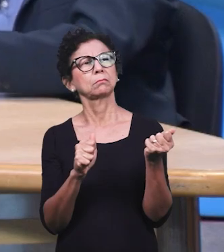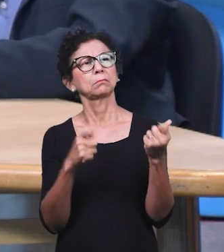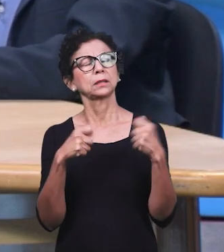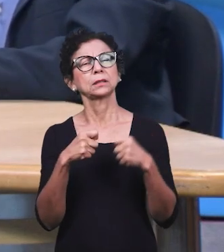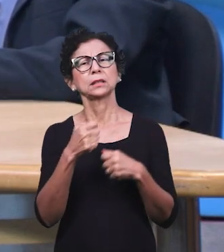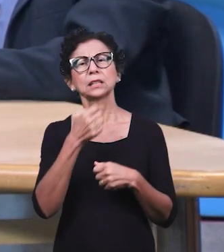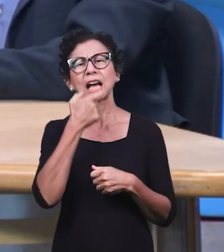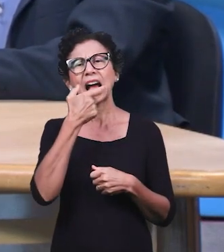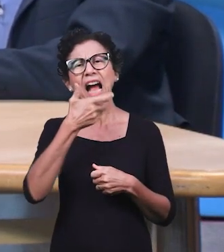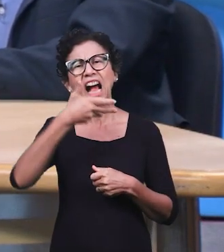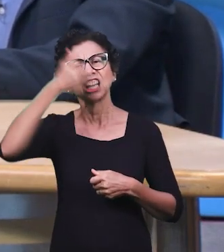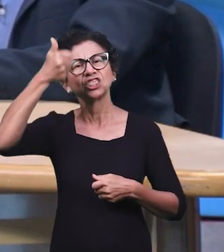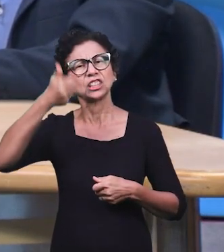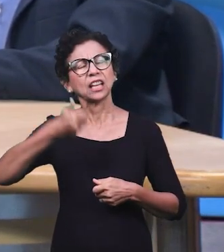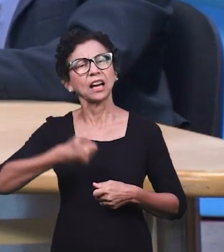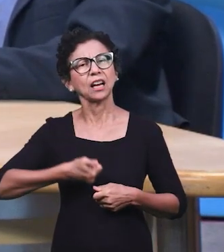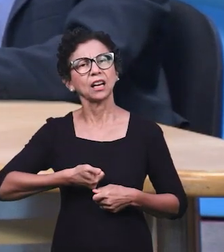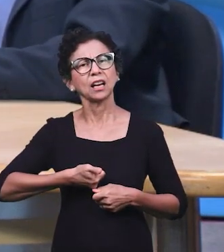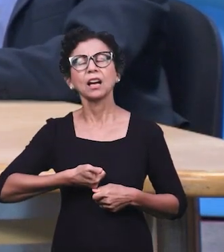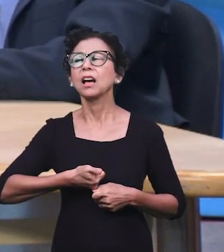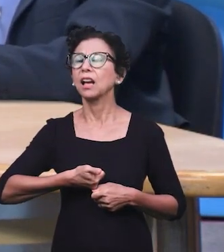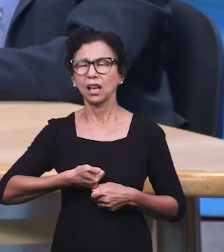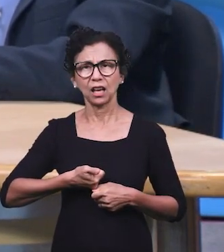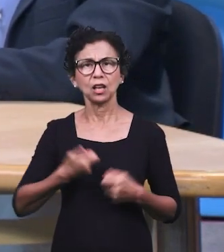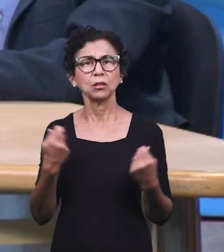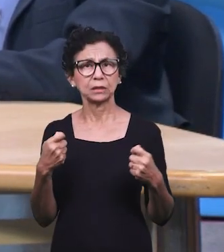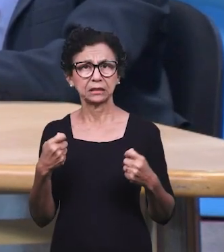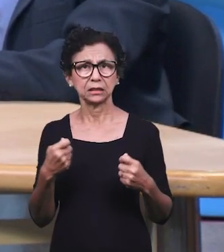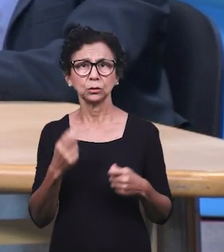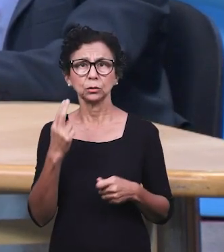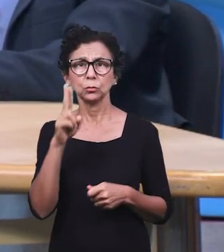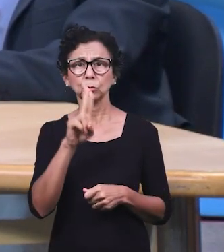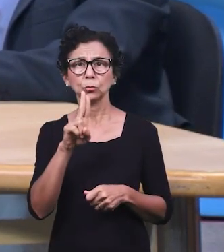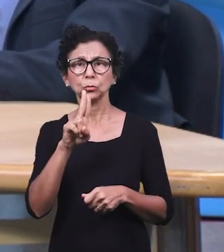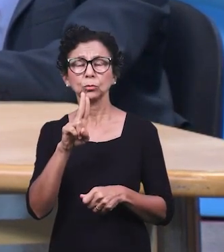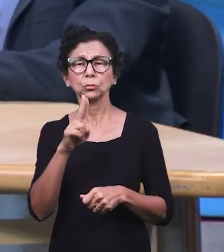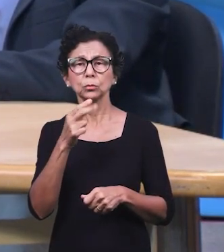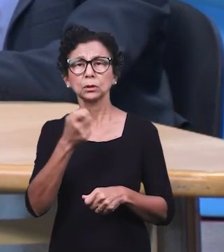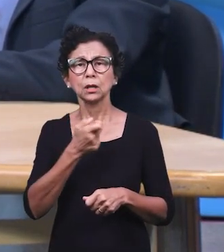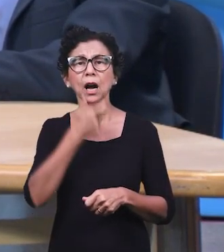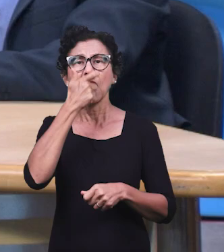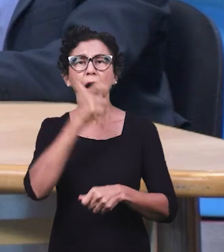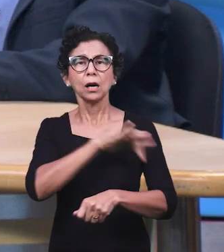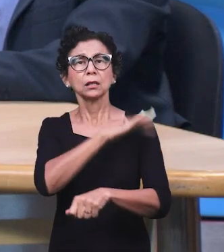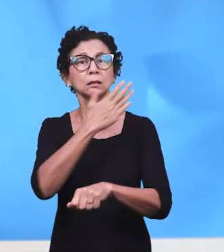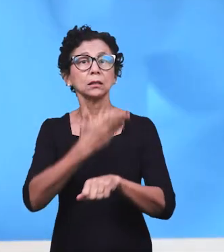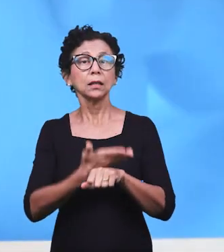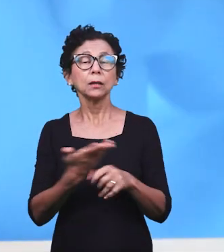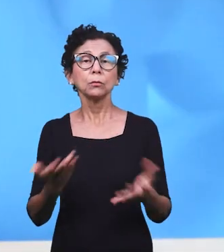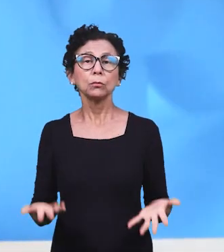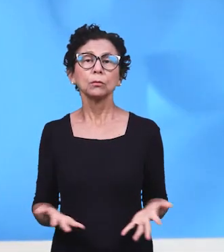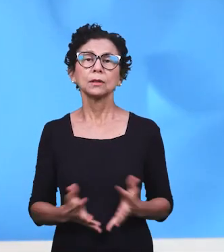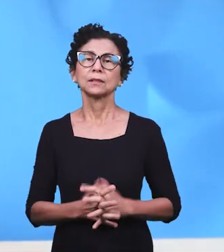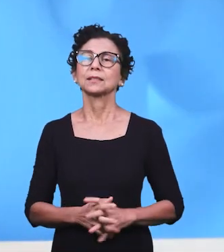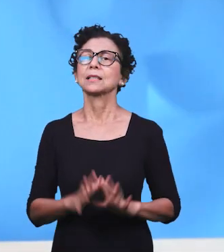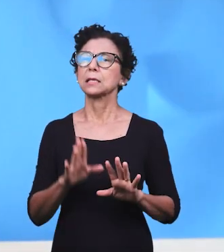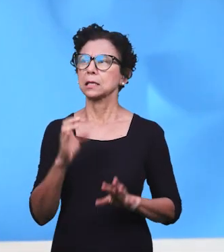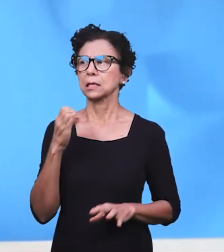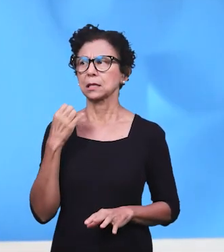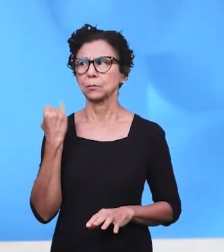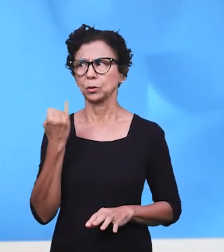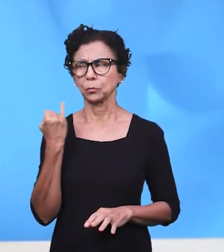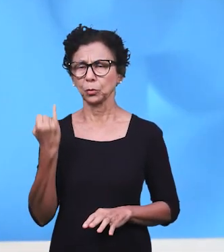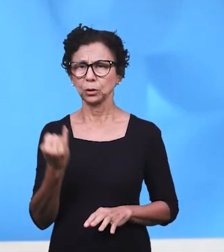ele precisa retirar. Isso é uma pergunta que está aqui para ser feita. Sim, e é muito interessante, porque tem um ditado que a gente sempre fala